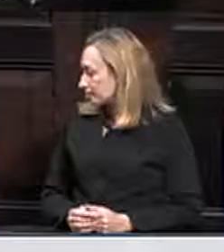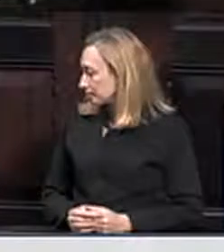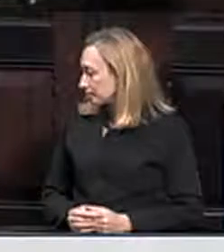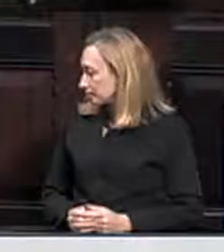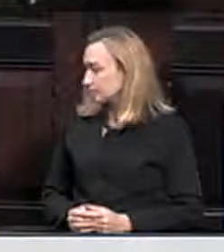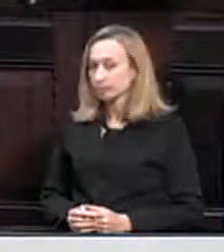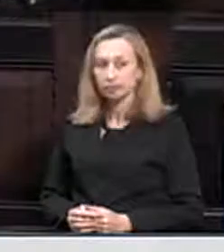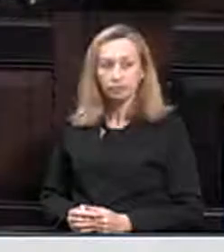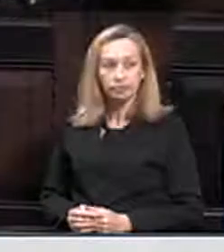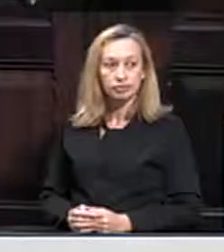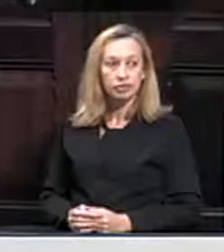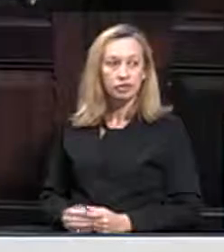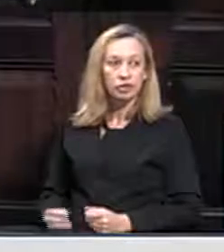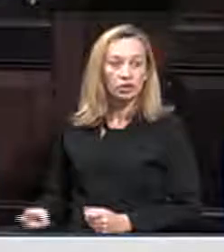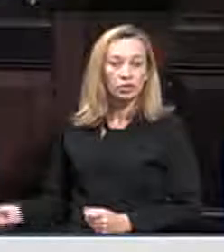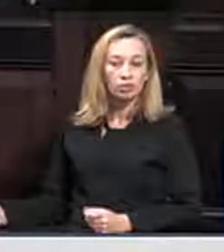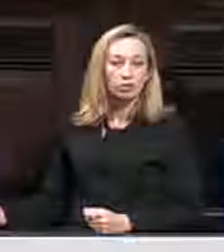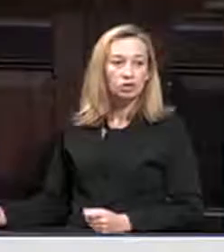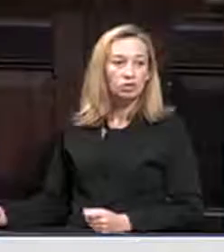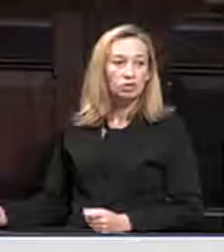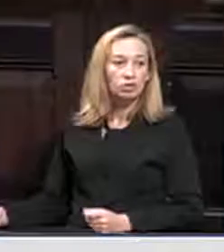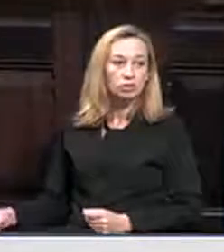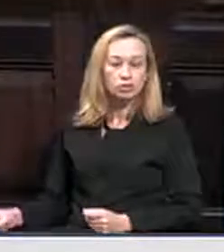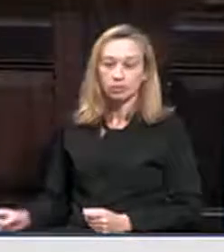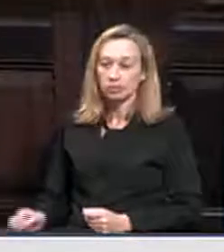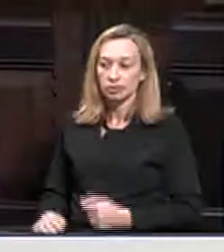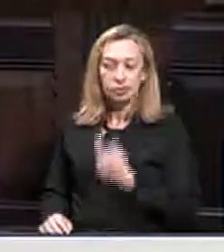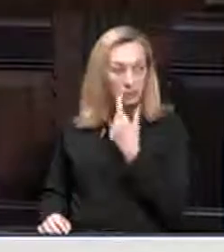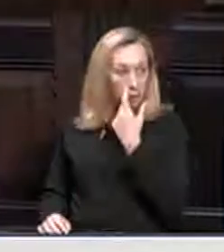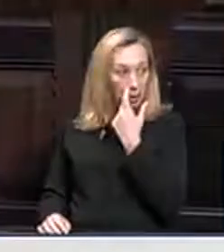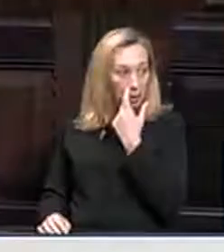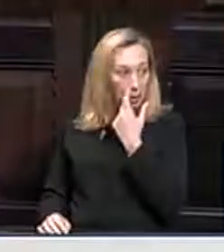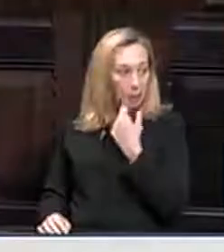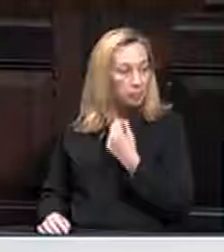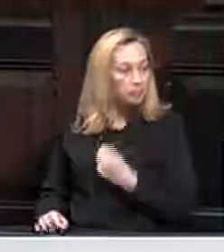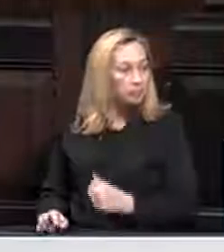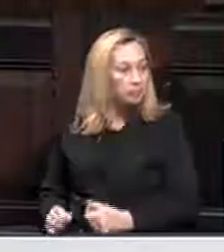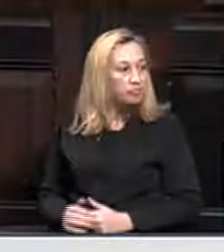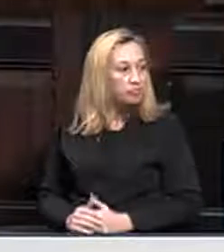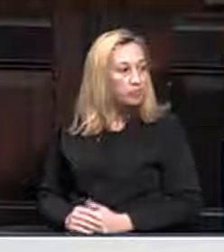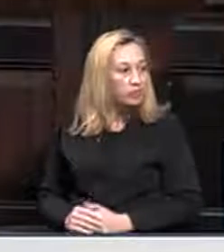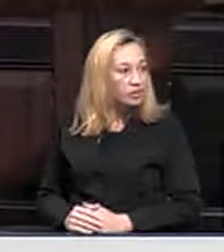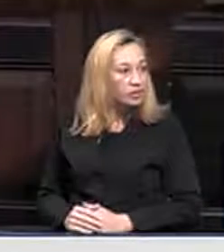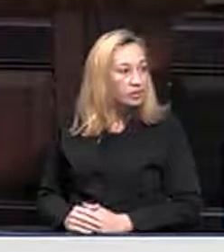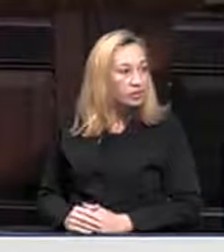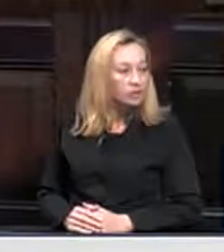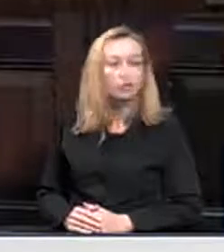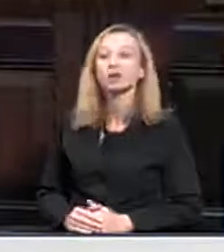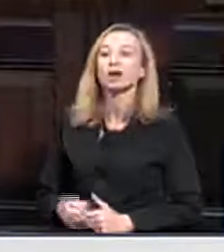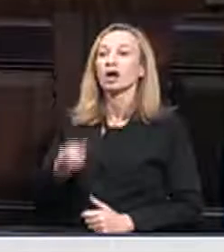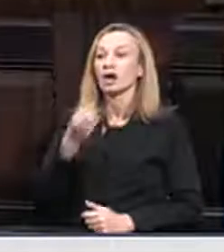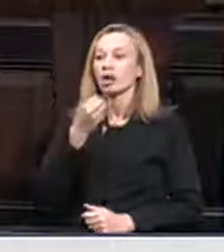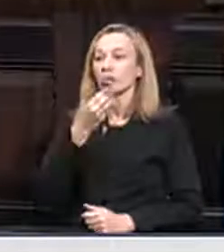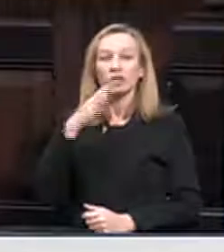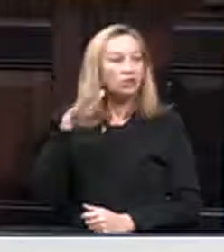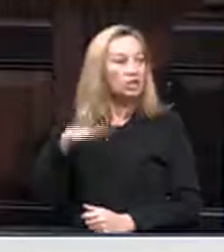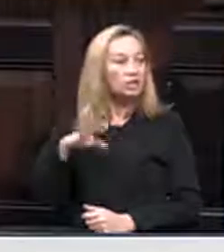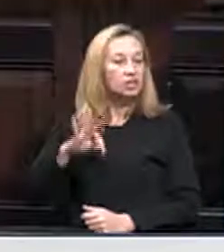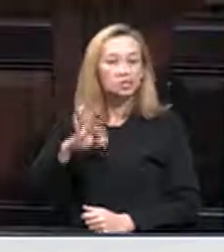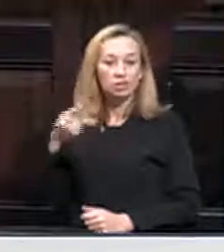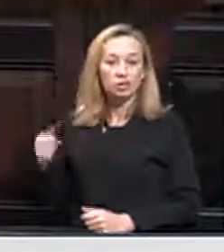Senhor presidente dos trabalhos desta sessão, nobre deputado Jânio Mendes, senhoras deputadas presentes, senhores deputados